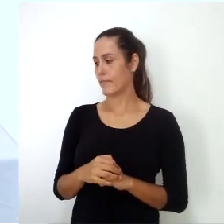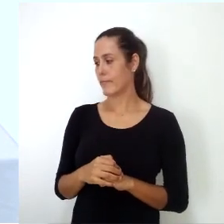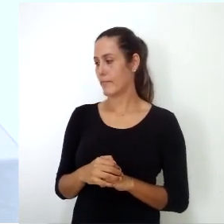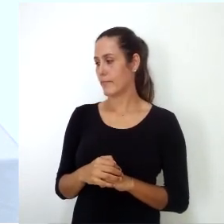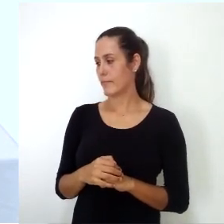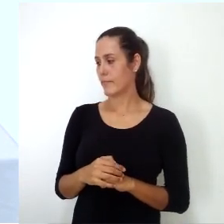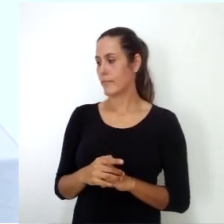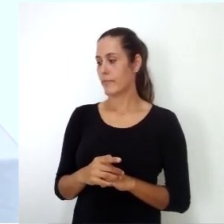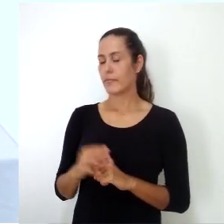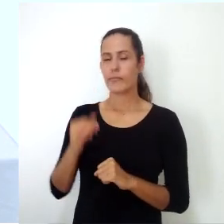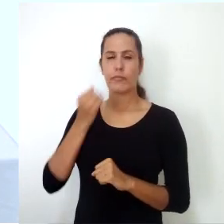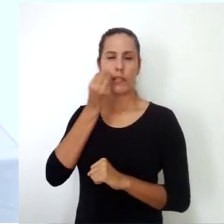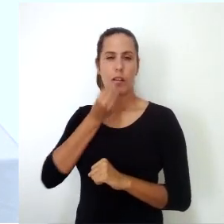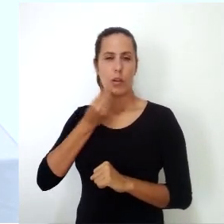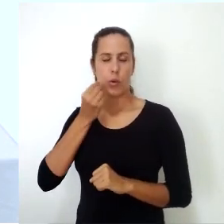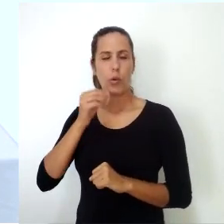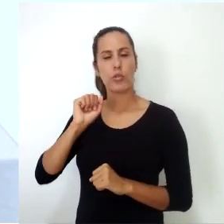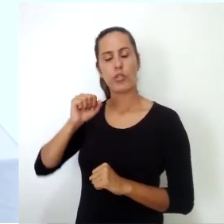Estão observando aqui?